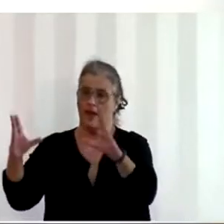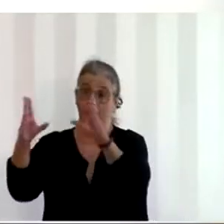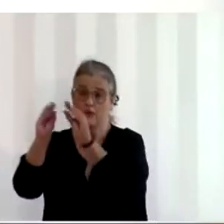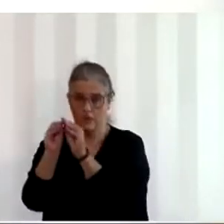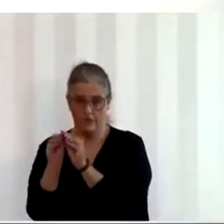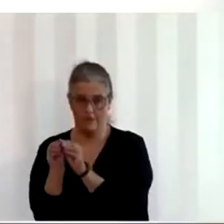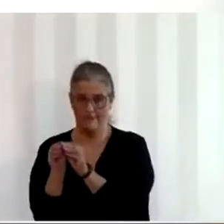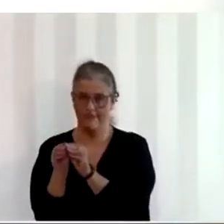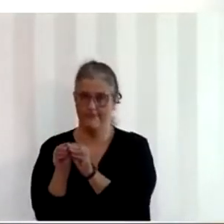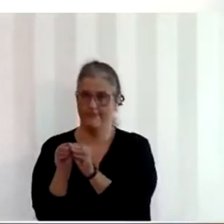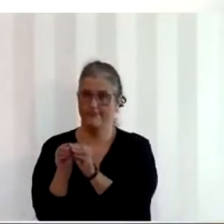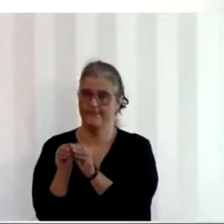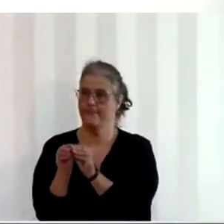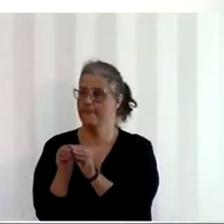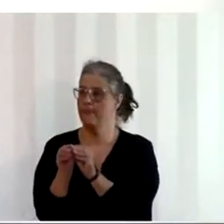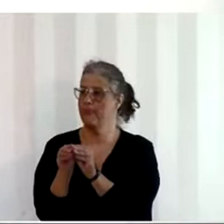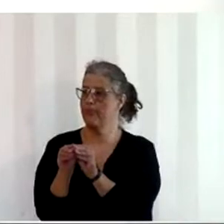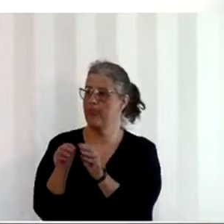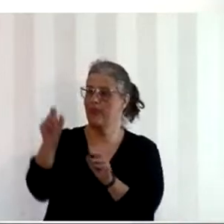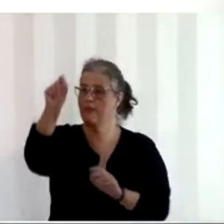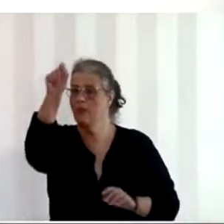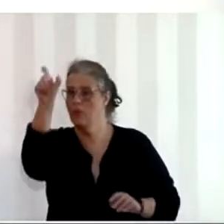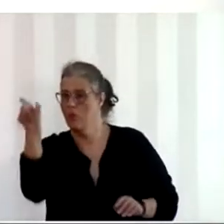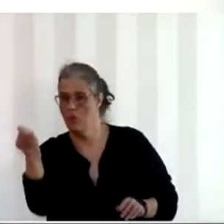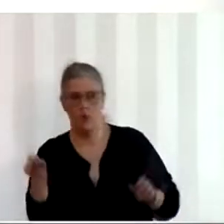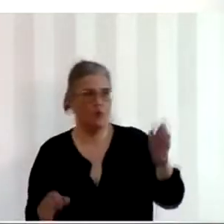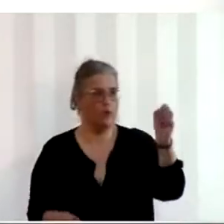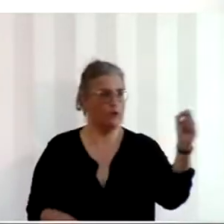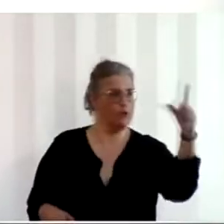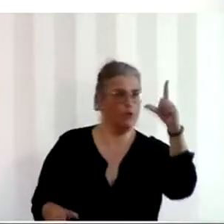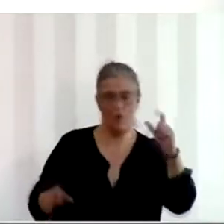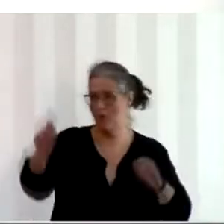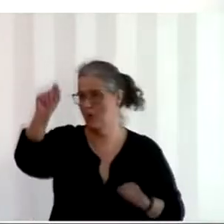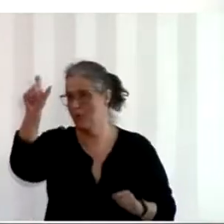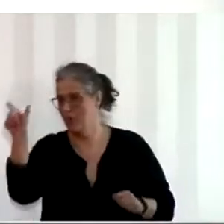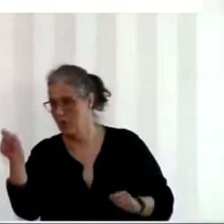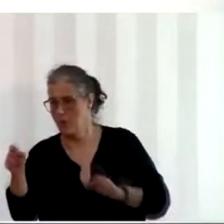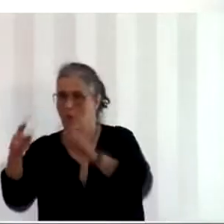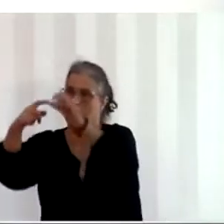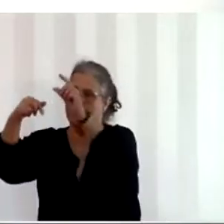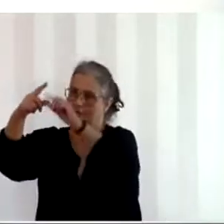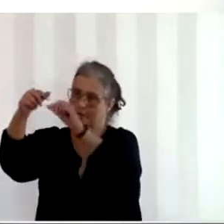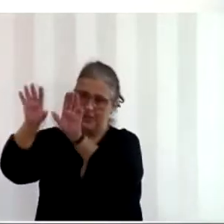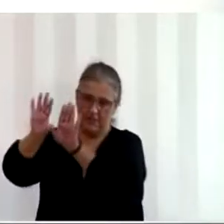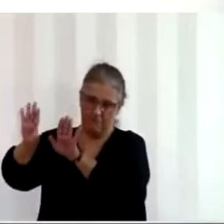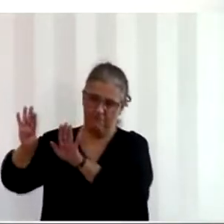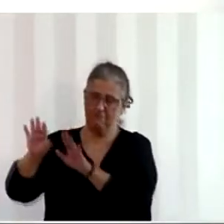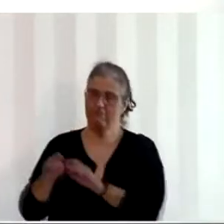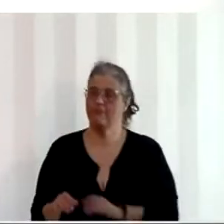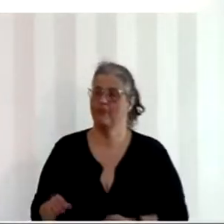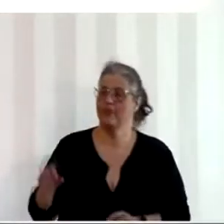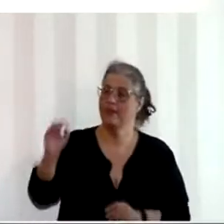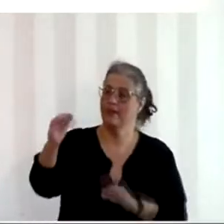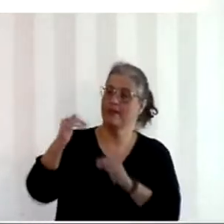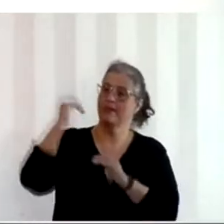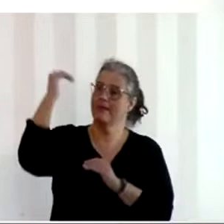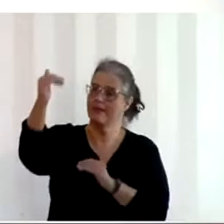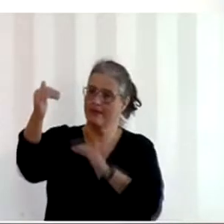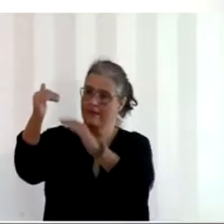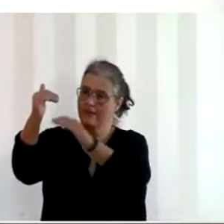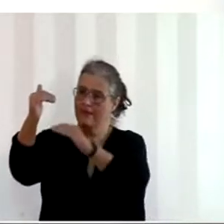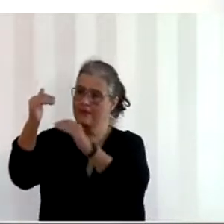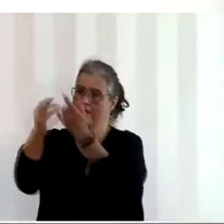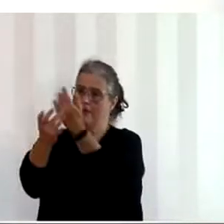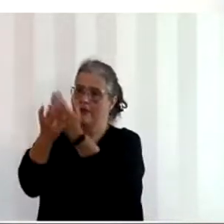da noite. Então, se você quiser colocar o sol desse lado e da noite aqui umas estrelas, uma lua, e em cima do tabernáculo você vai colocar